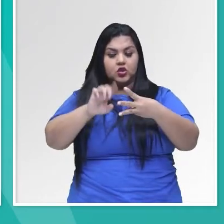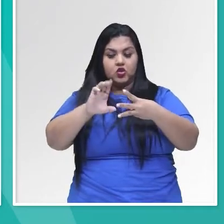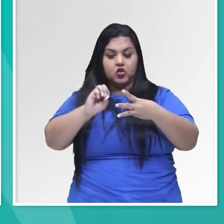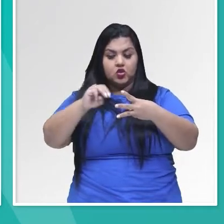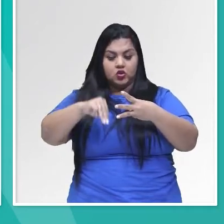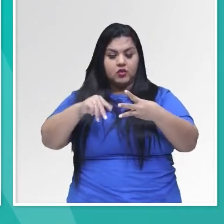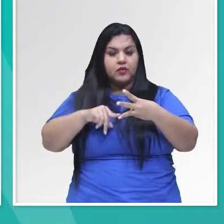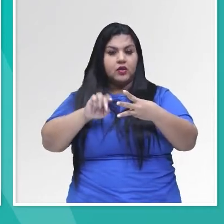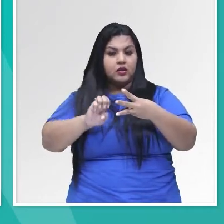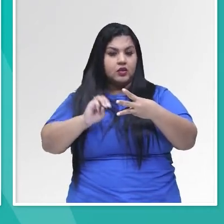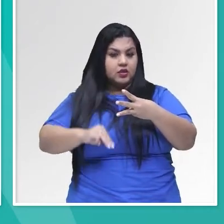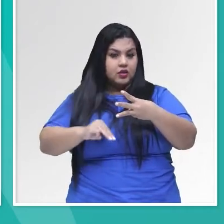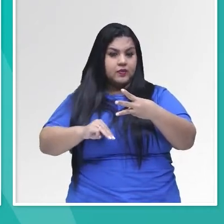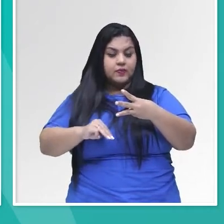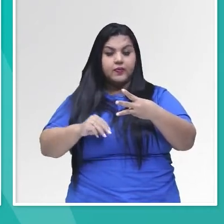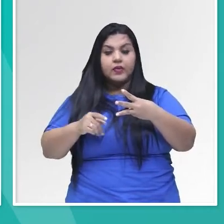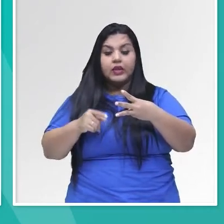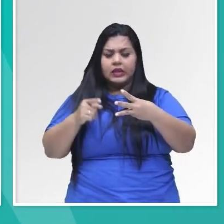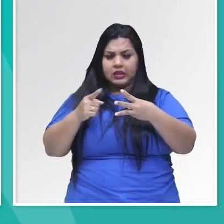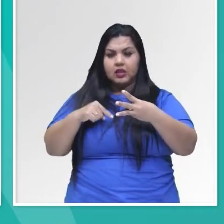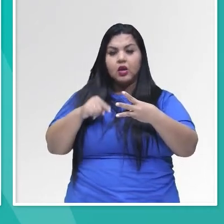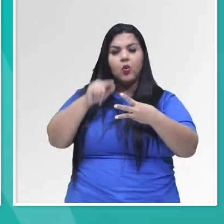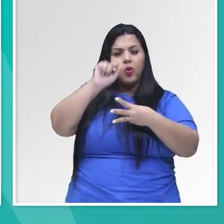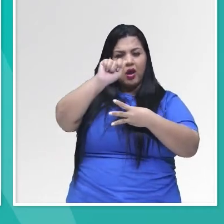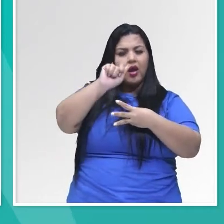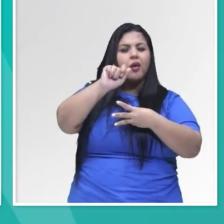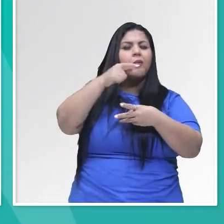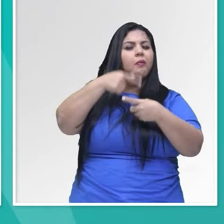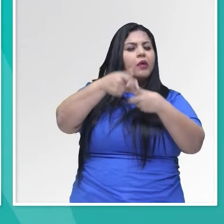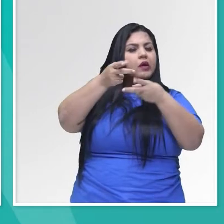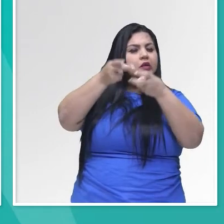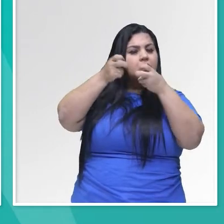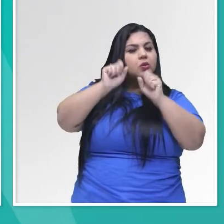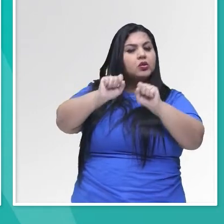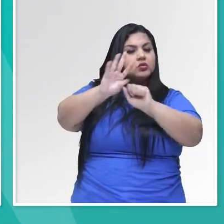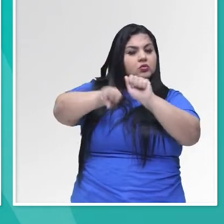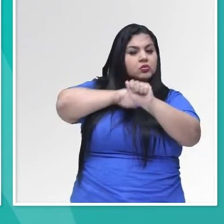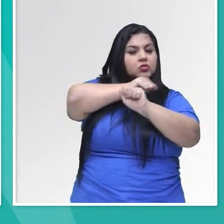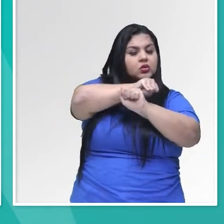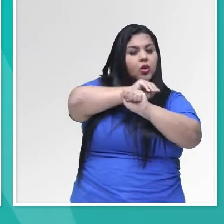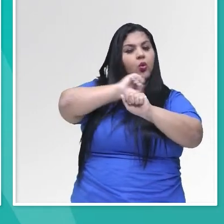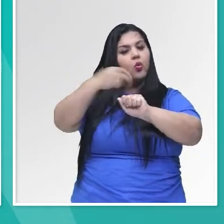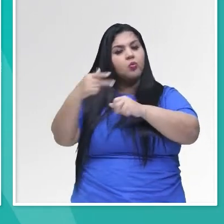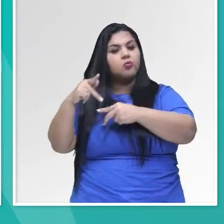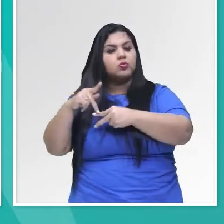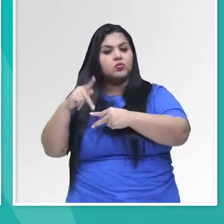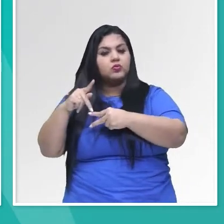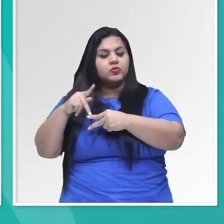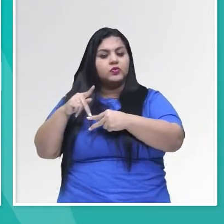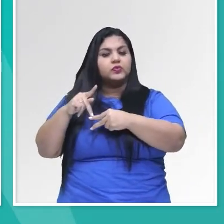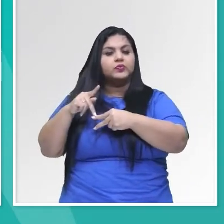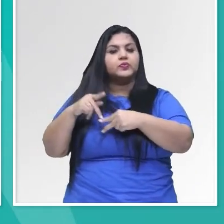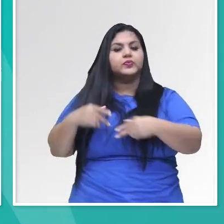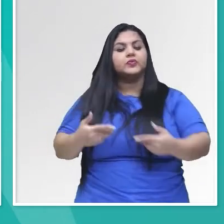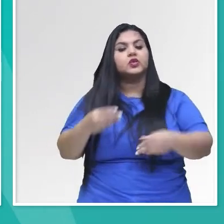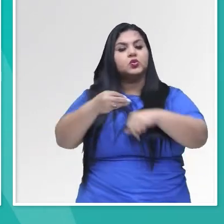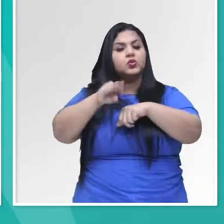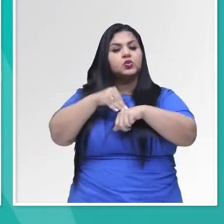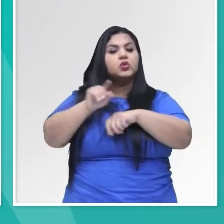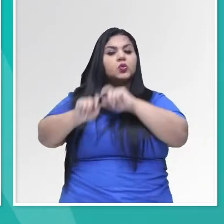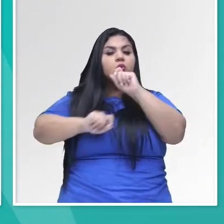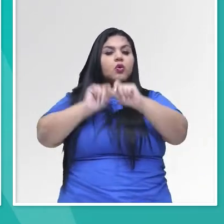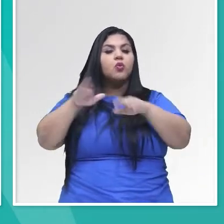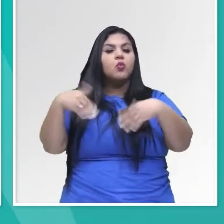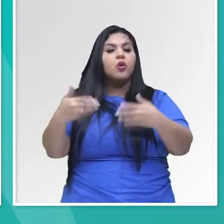com e em. O a é para você começar a perceber que ele pode ser artigo, preposição. Aí eu te digo o seguinte agora, qual dos